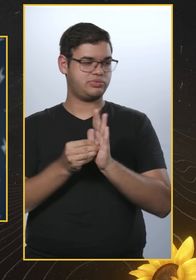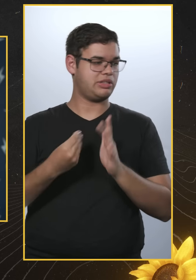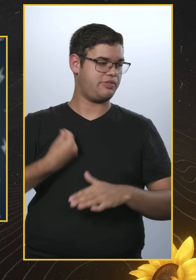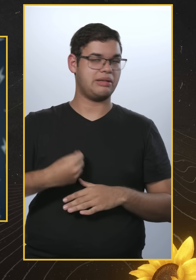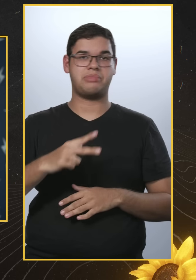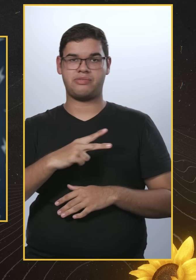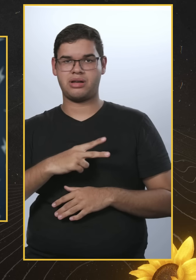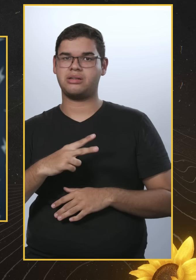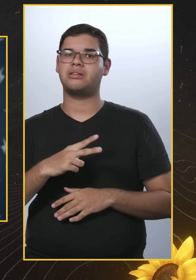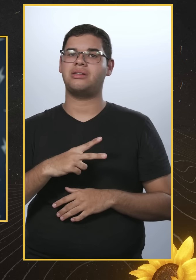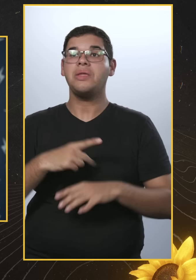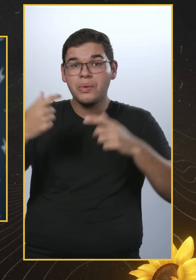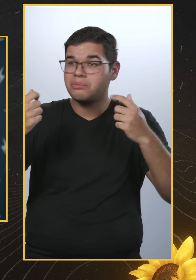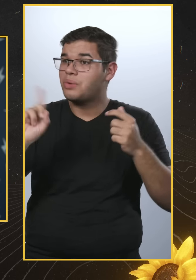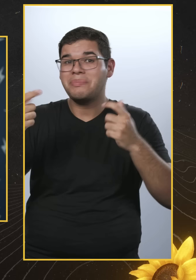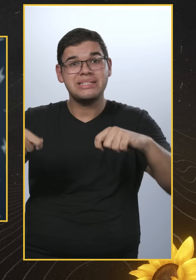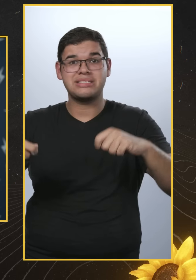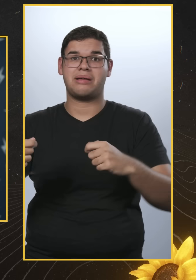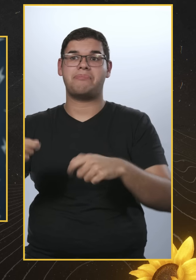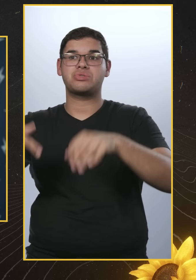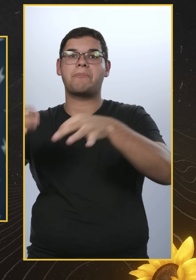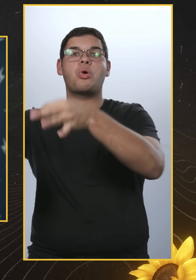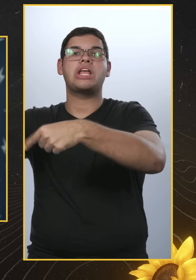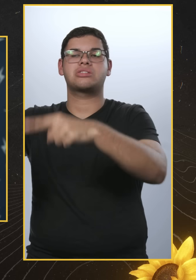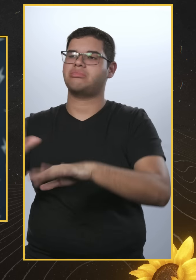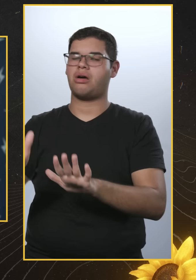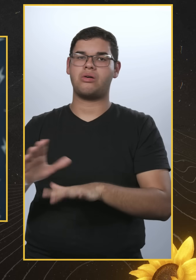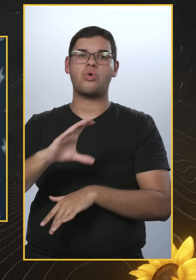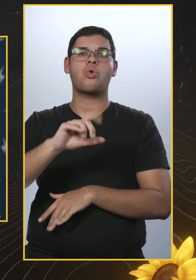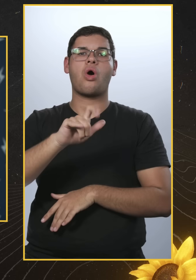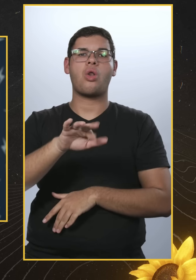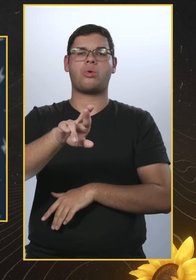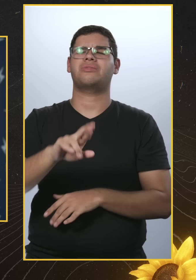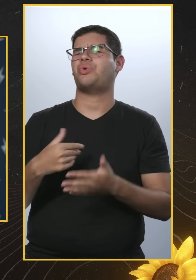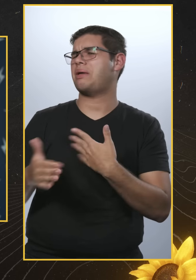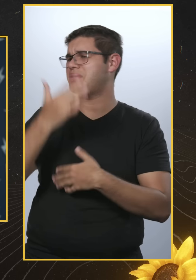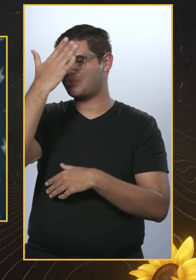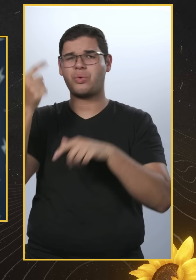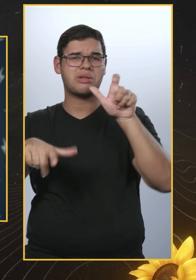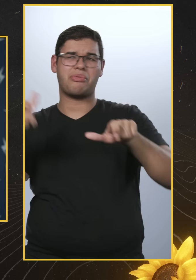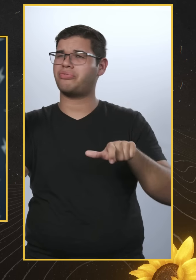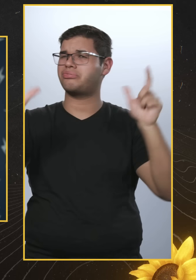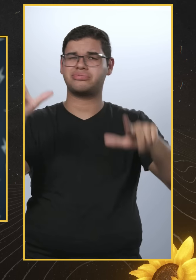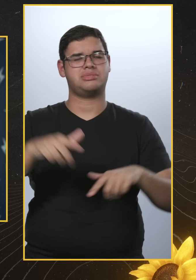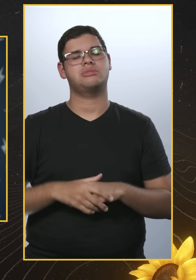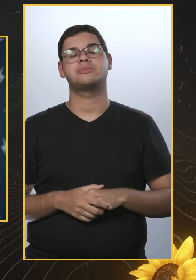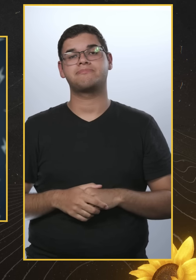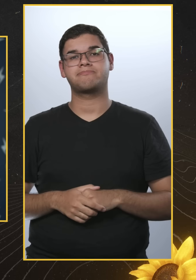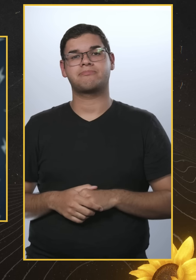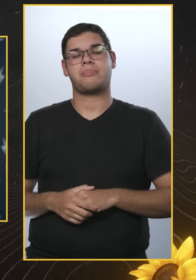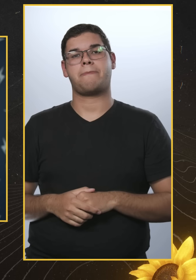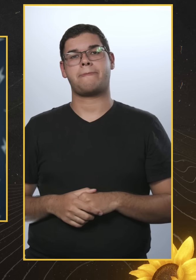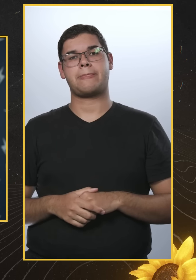dificuldade eu preciso dos políticos não dá para construir 100 o Color construiu 100 todo mundo que quer ser o doidão da Carroça ele vai tirar o